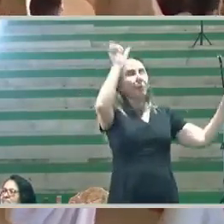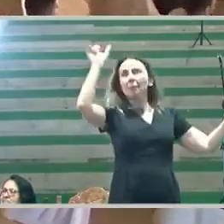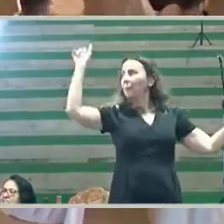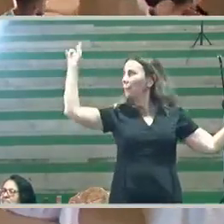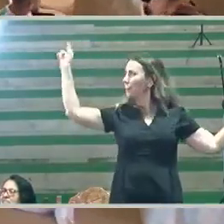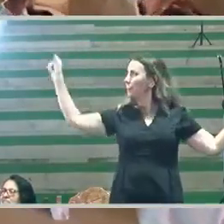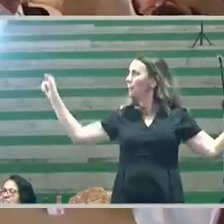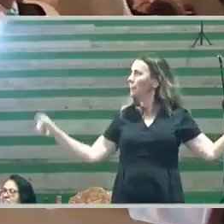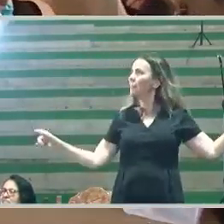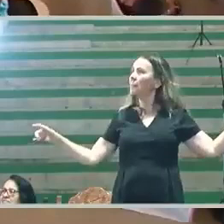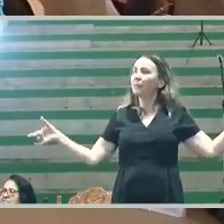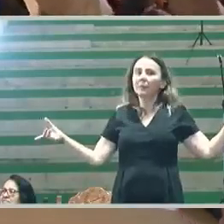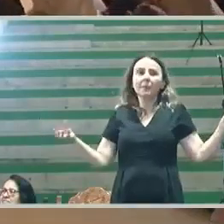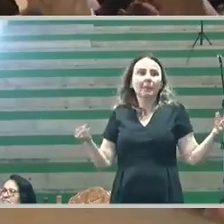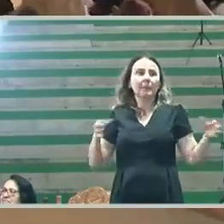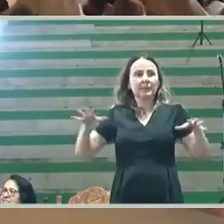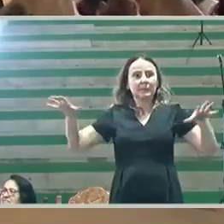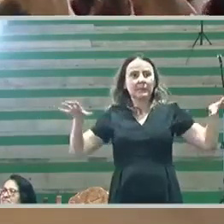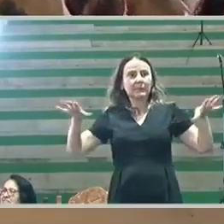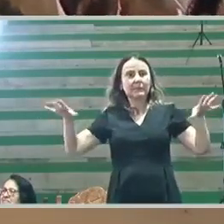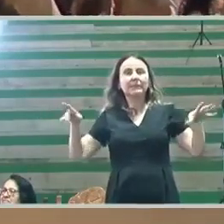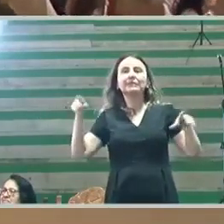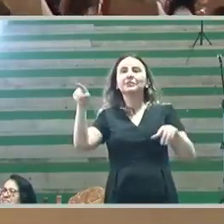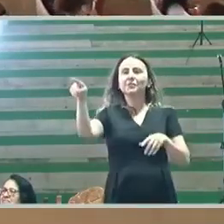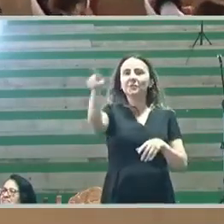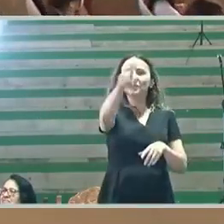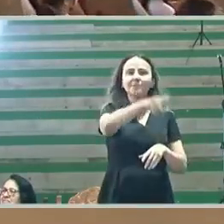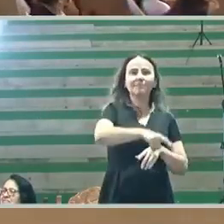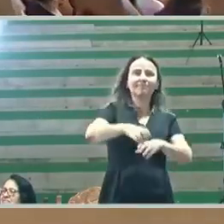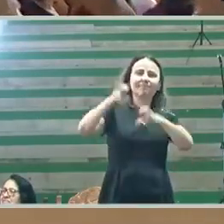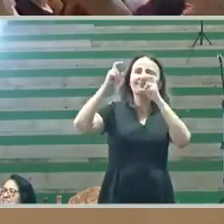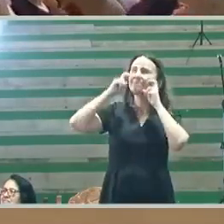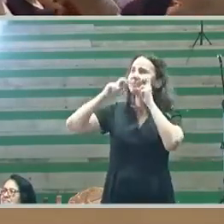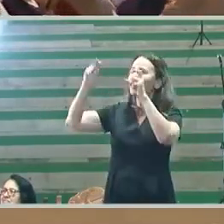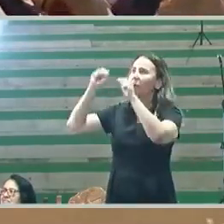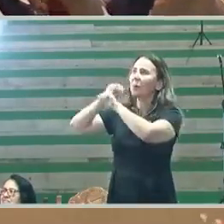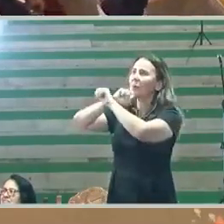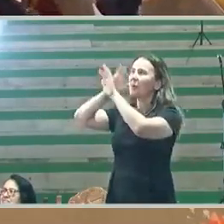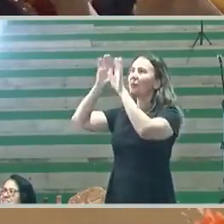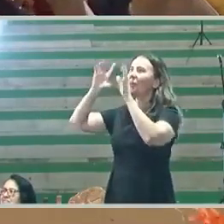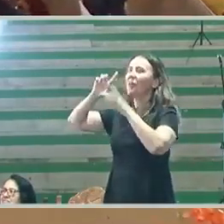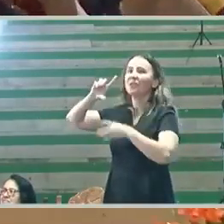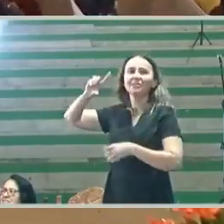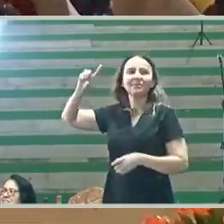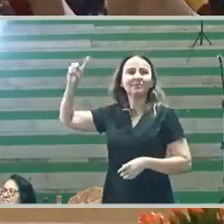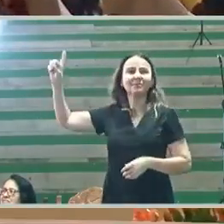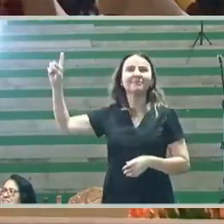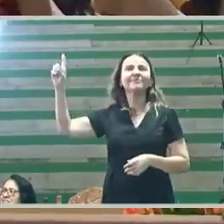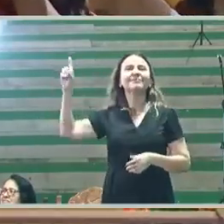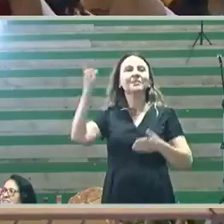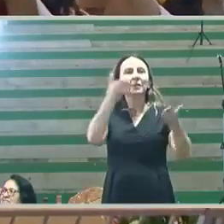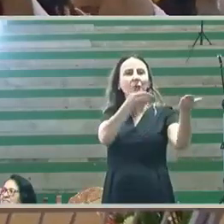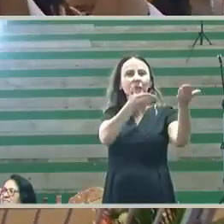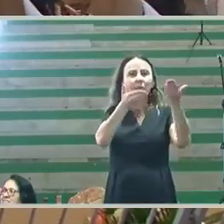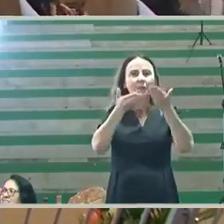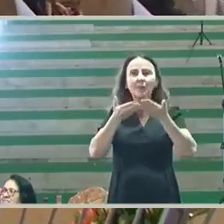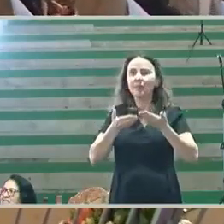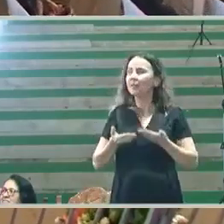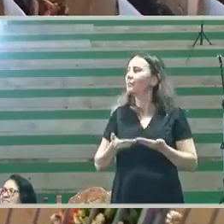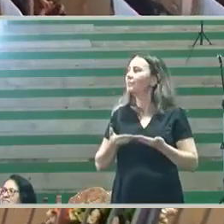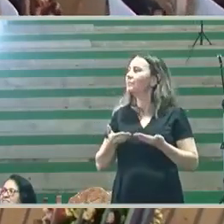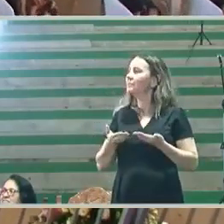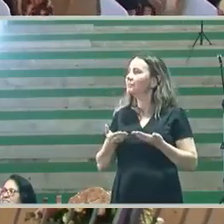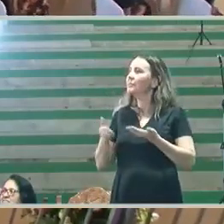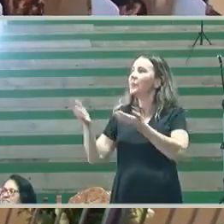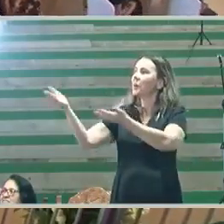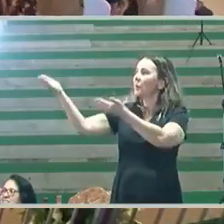o Conjoade começar a abrir a boca e começar a dar glória. Mas eu quero convidar aqui bancada também.